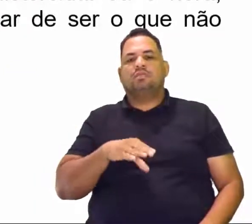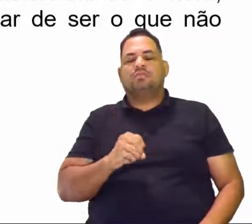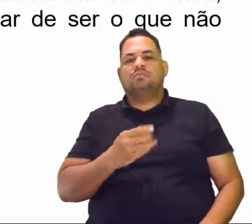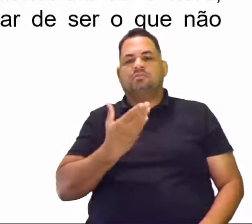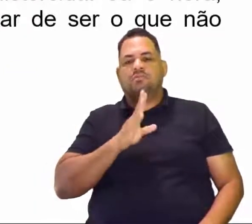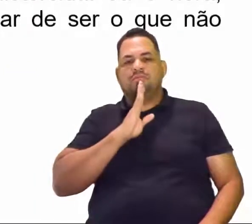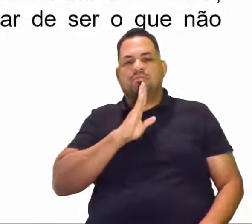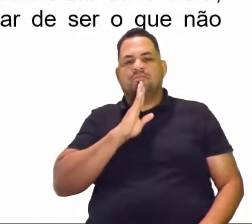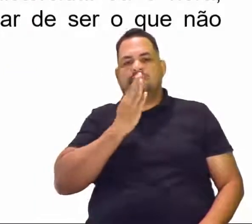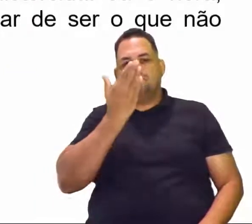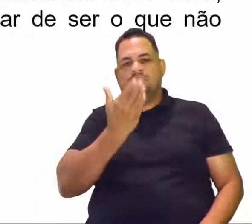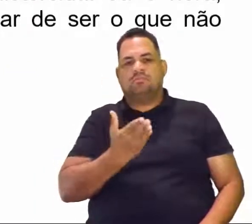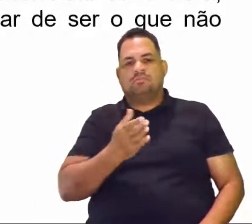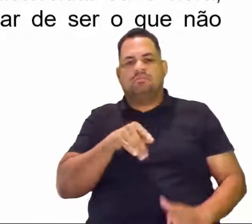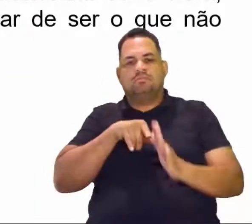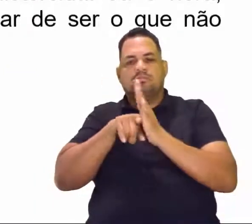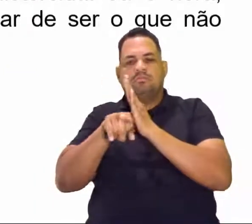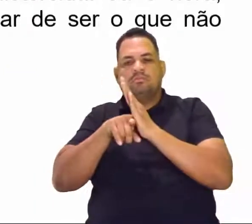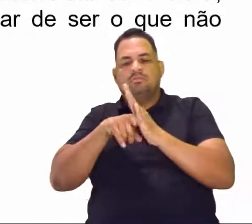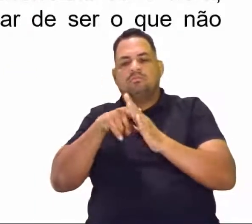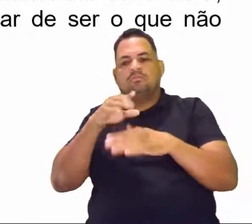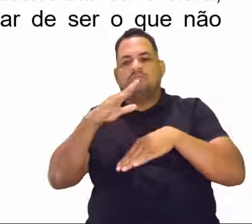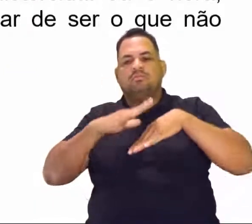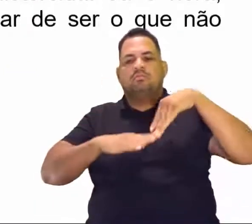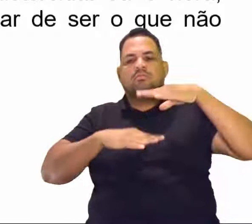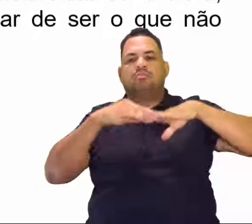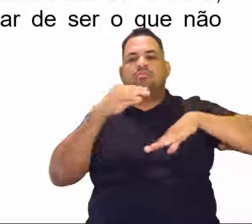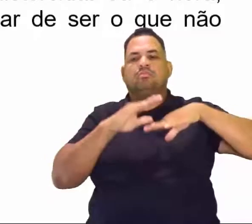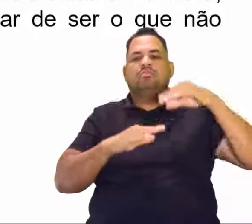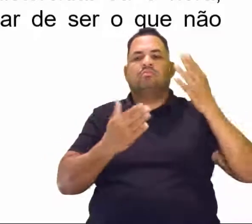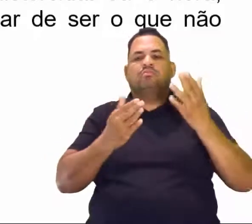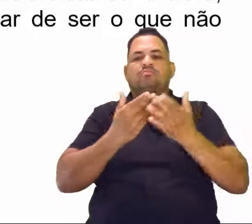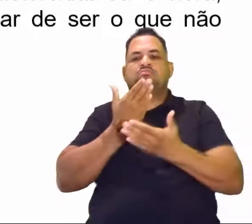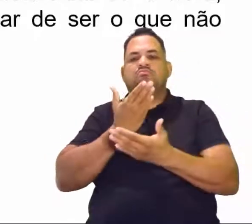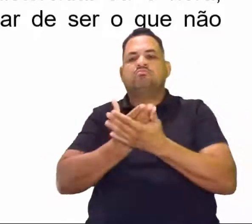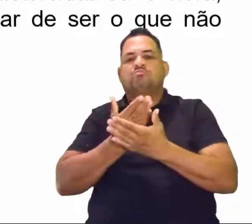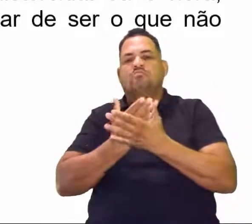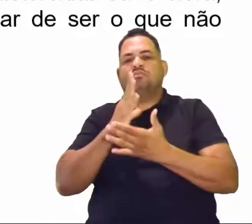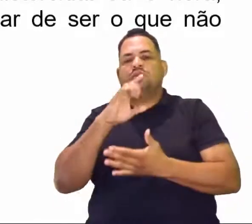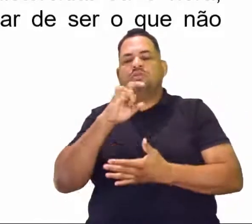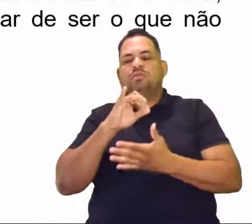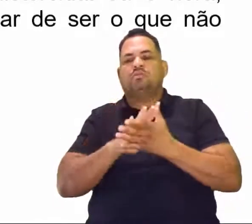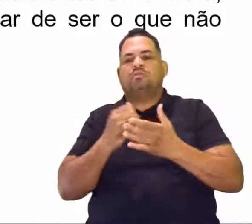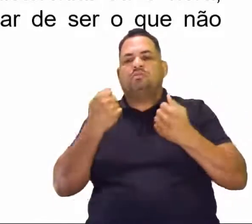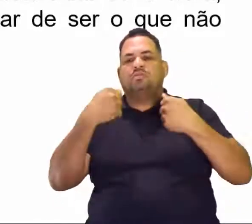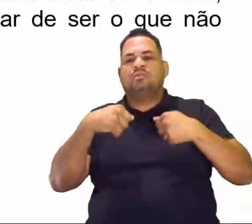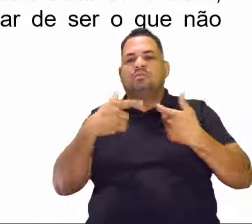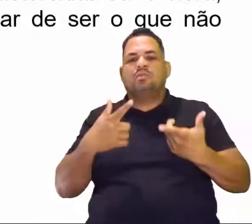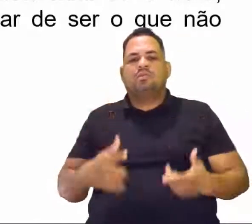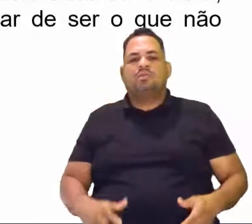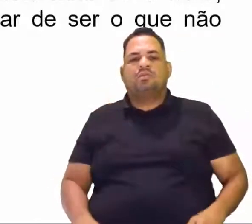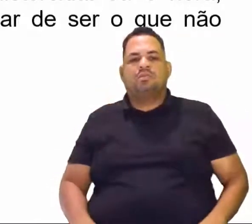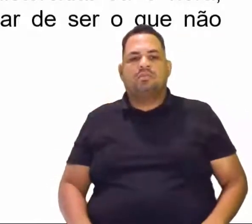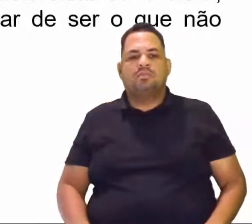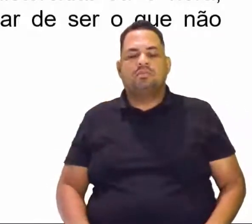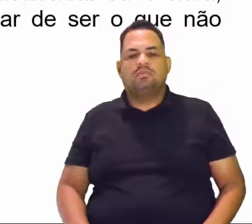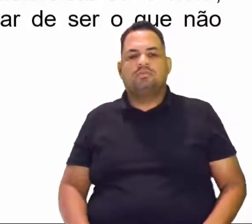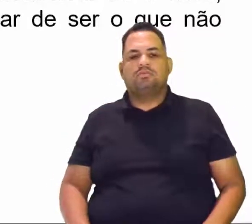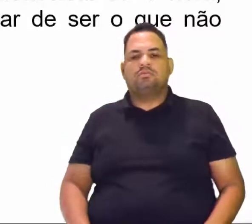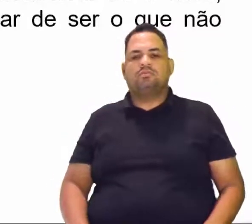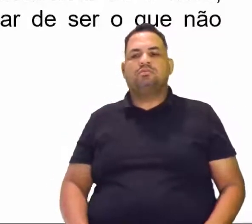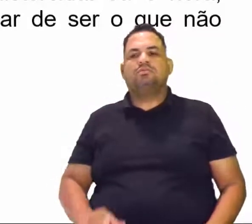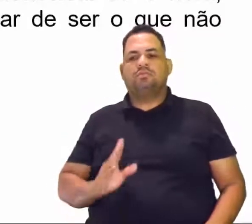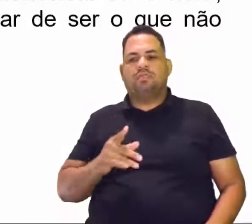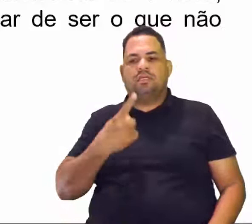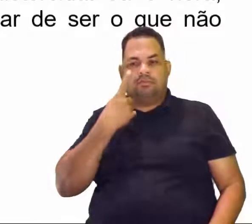vocês conhecerem esse estudioso tu estuda colonialidade do poder é claro que ele deve